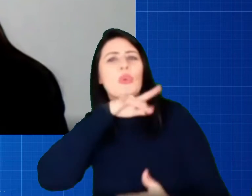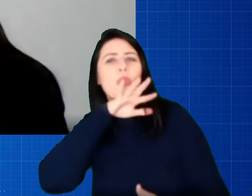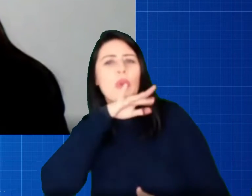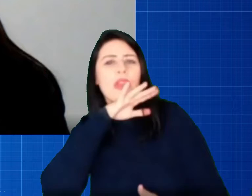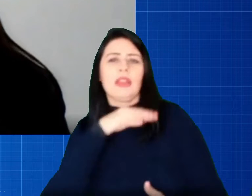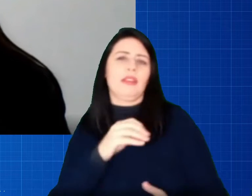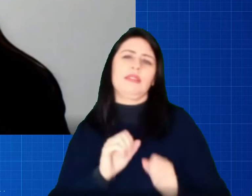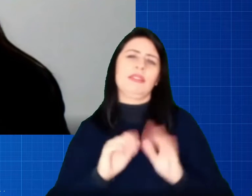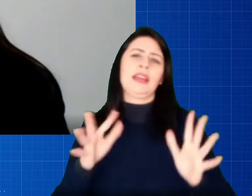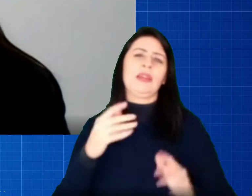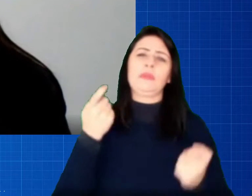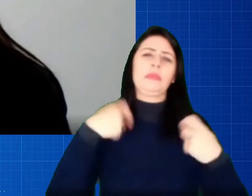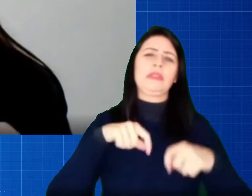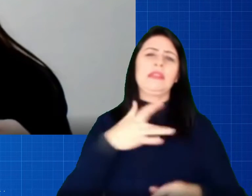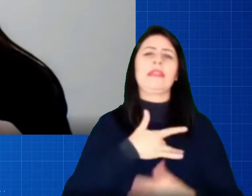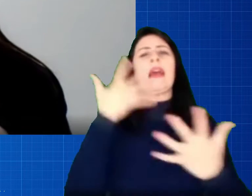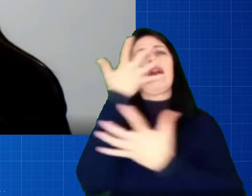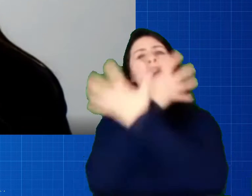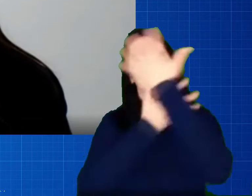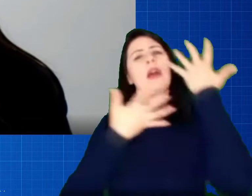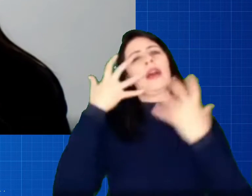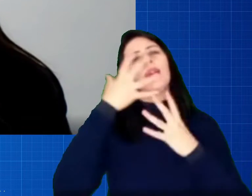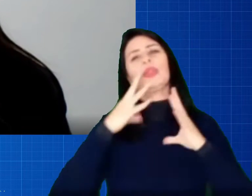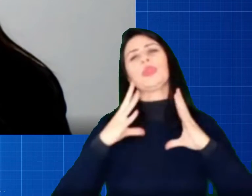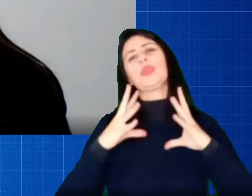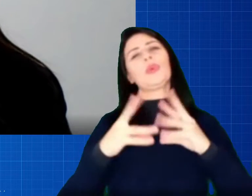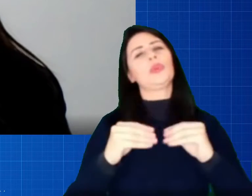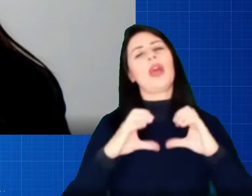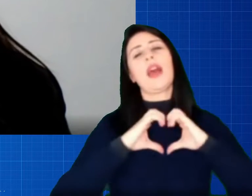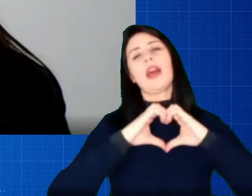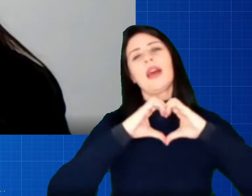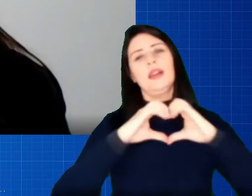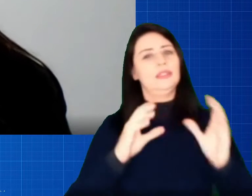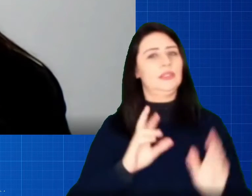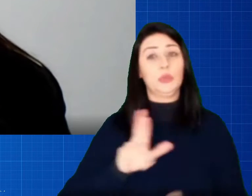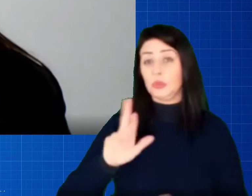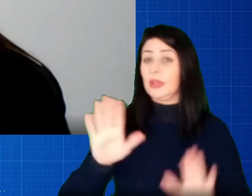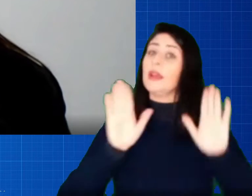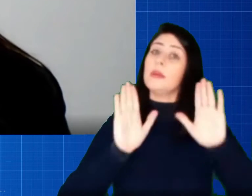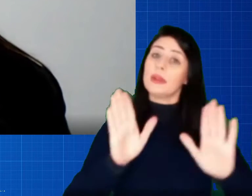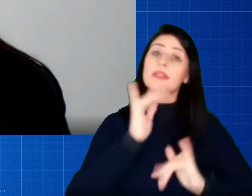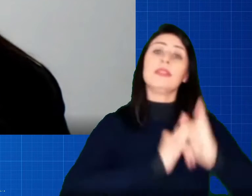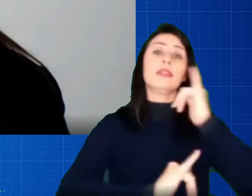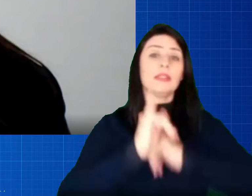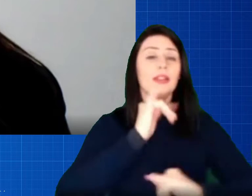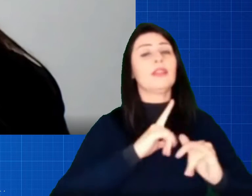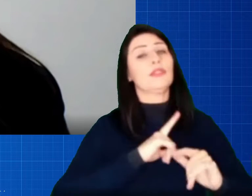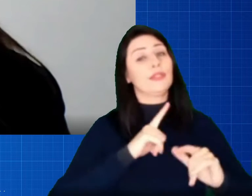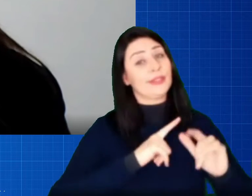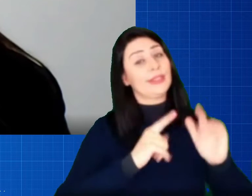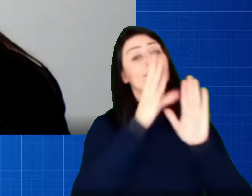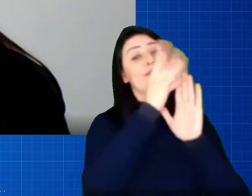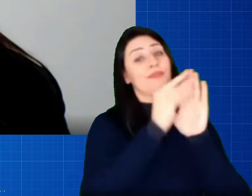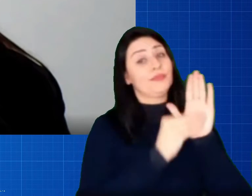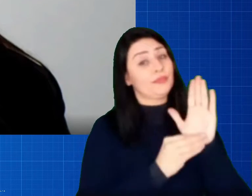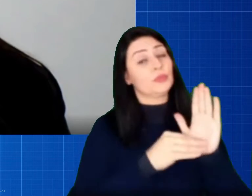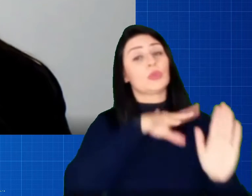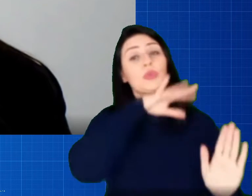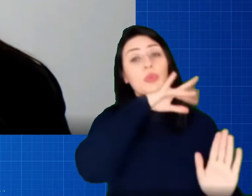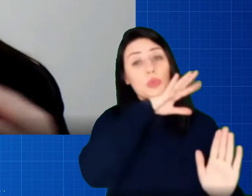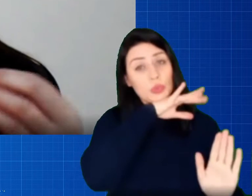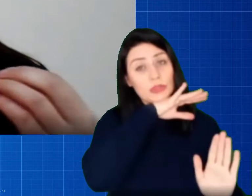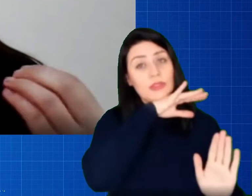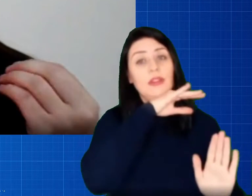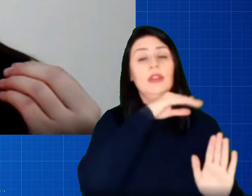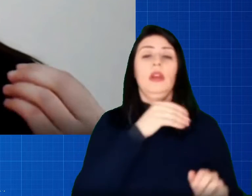a gente não precisa romantizar tudo, mas se ela tem acesso à internet, ela vai ter acesso a esses conteúdos. Isso vai aparecer na escola, né?